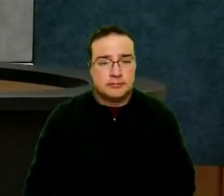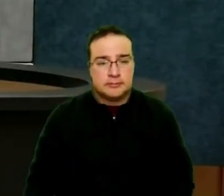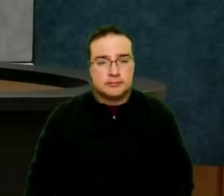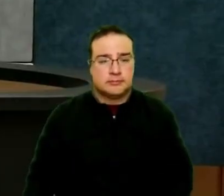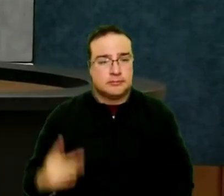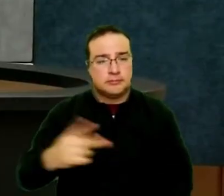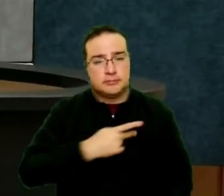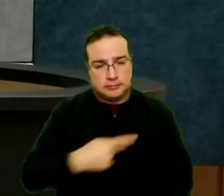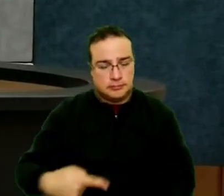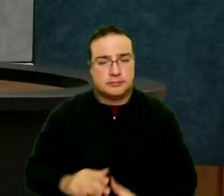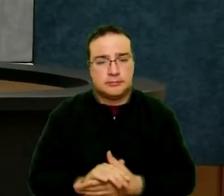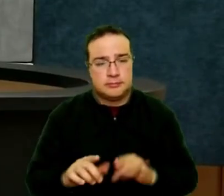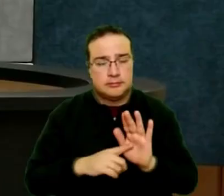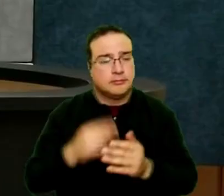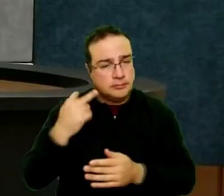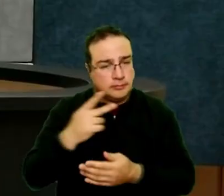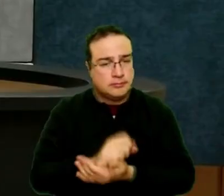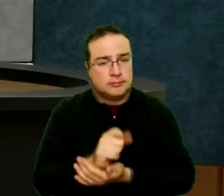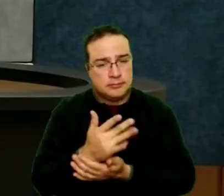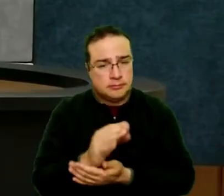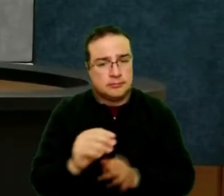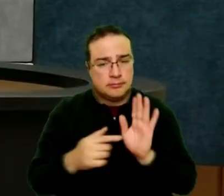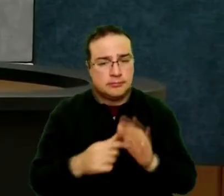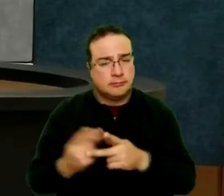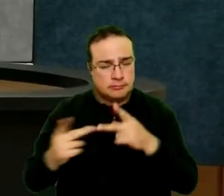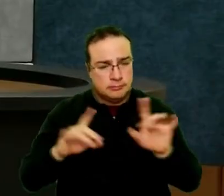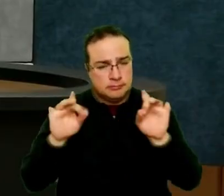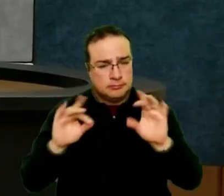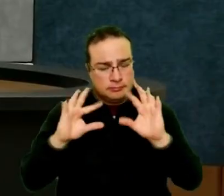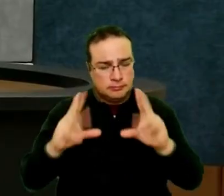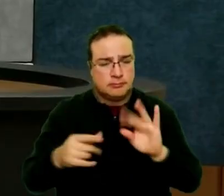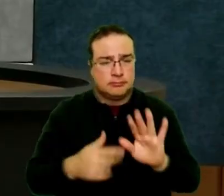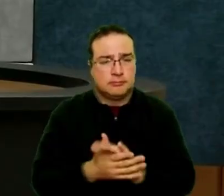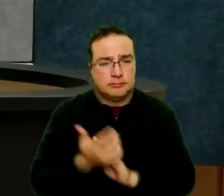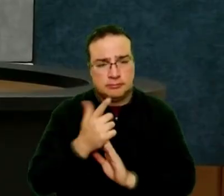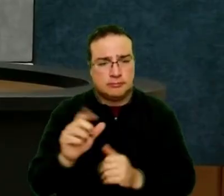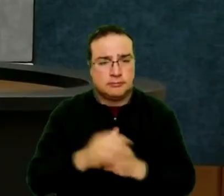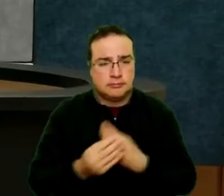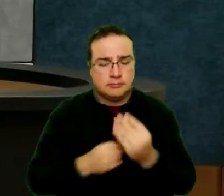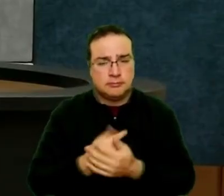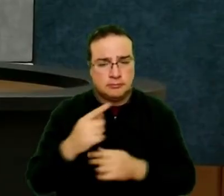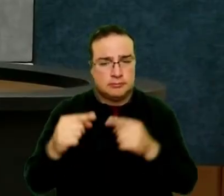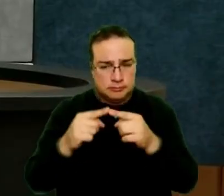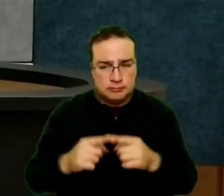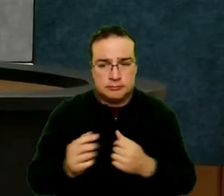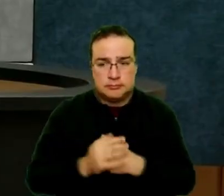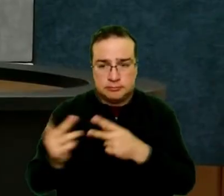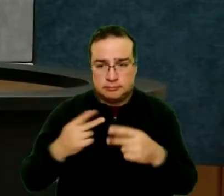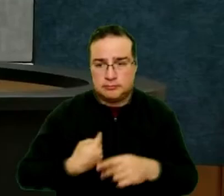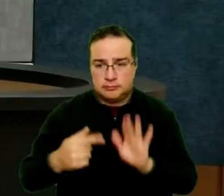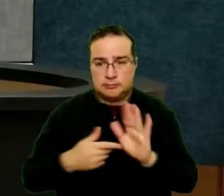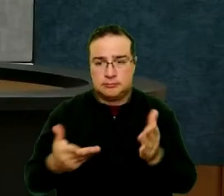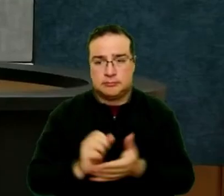ao vice-presidente e ao vereador Santão pelo convite especial e a todas as outras autoridades e convidados que